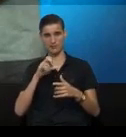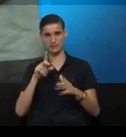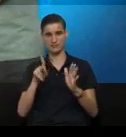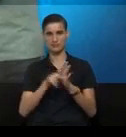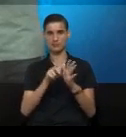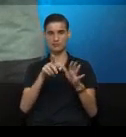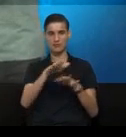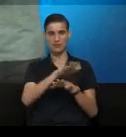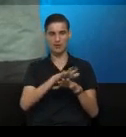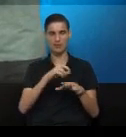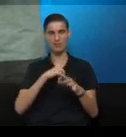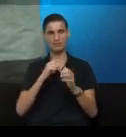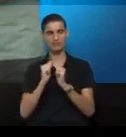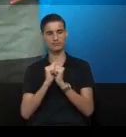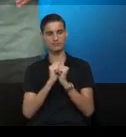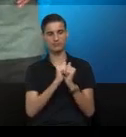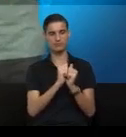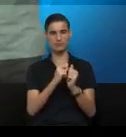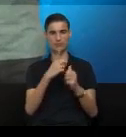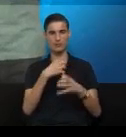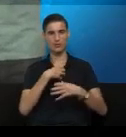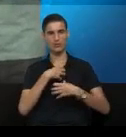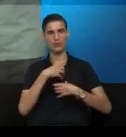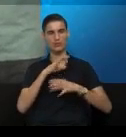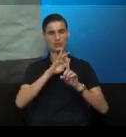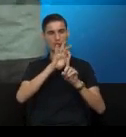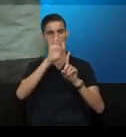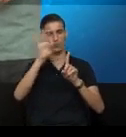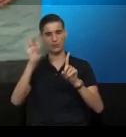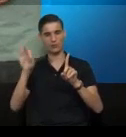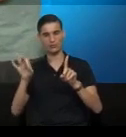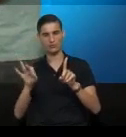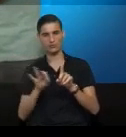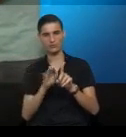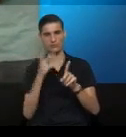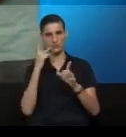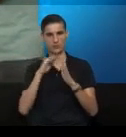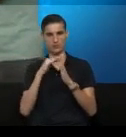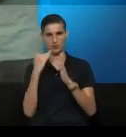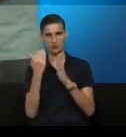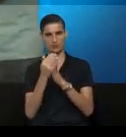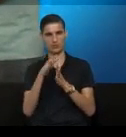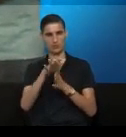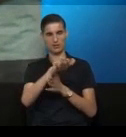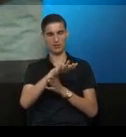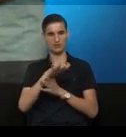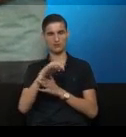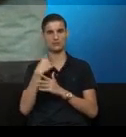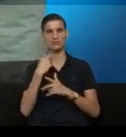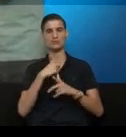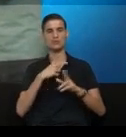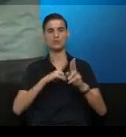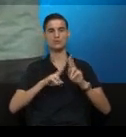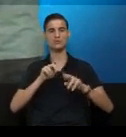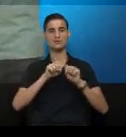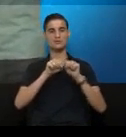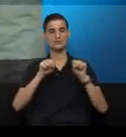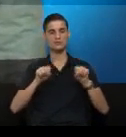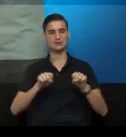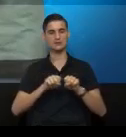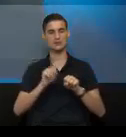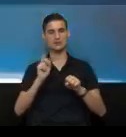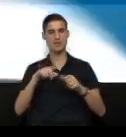uma região vem acompanhada de uma condição de contorno para toda a fronteira dessa região, chamamos o sistema